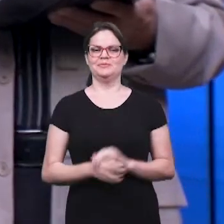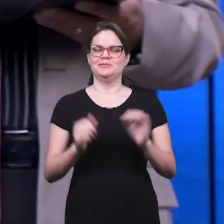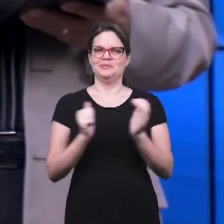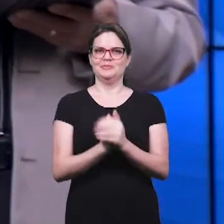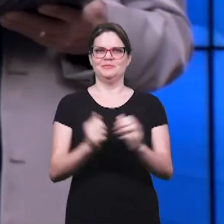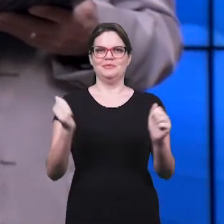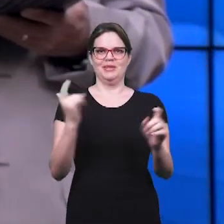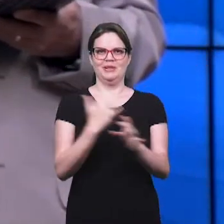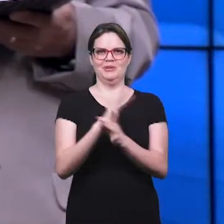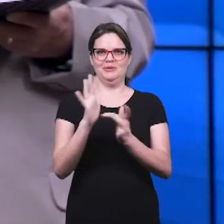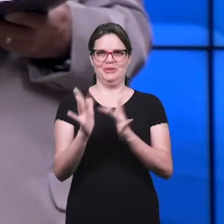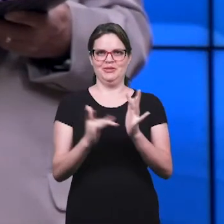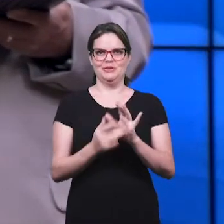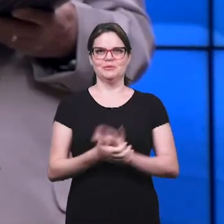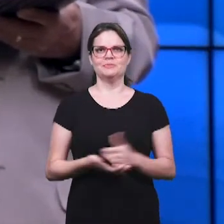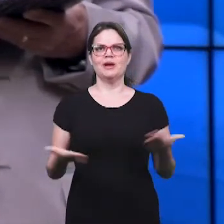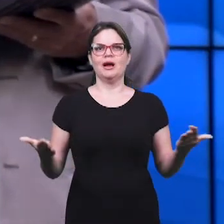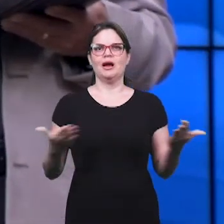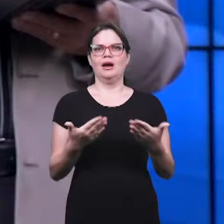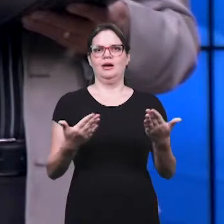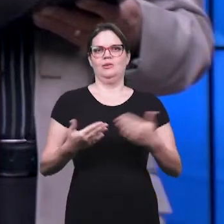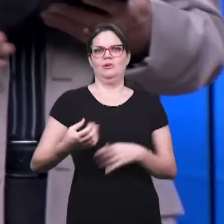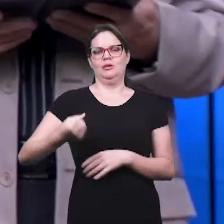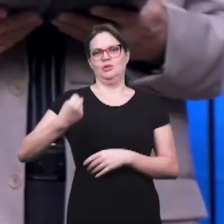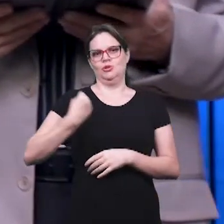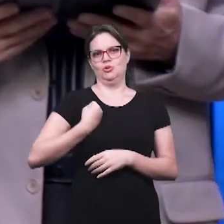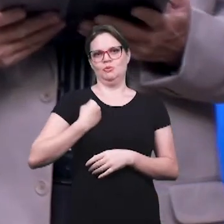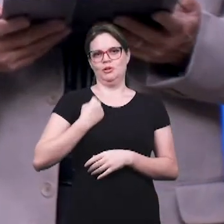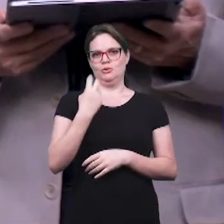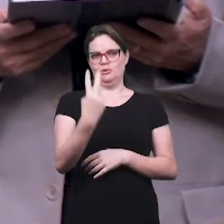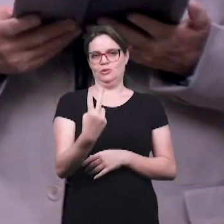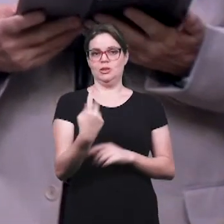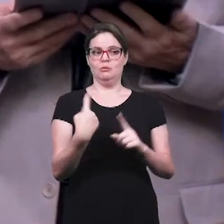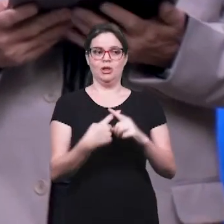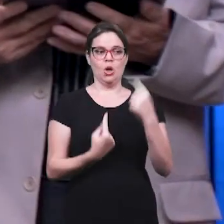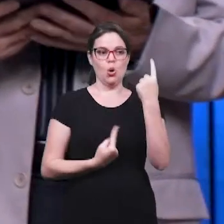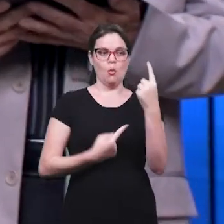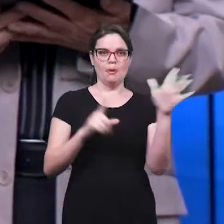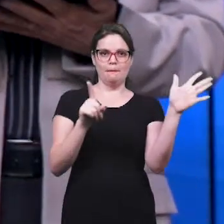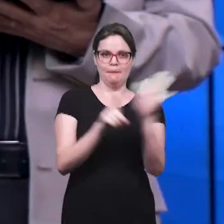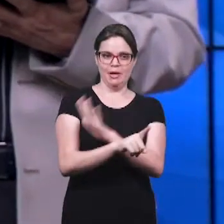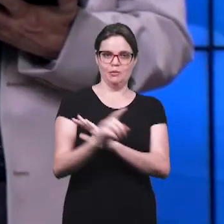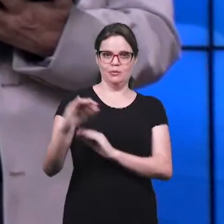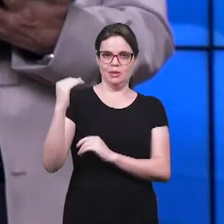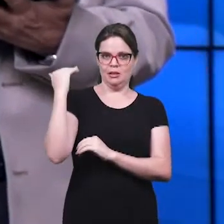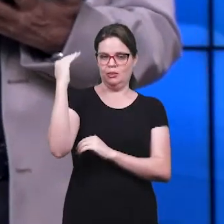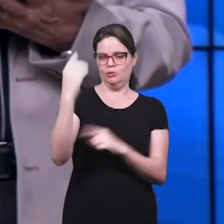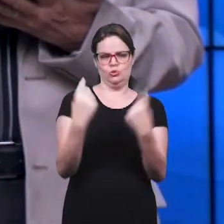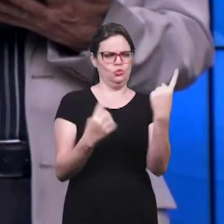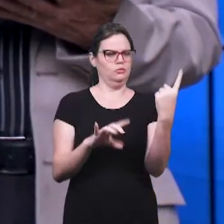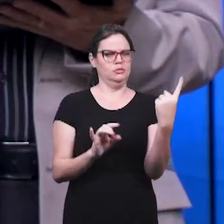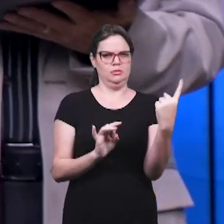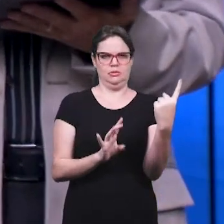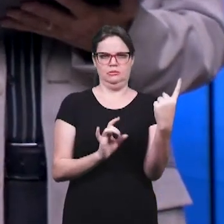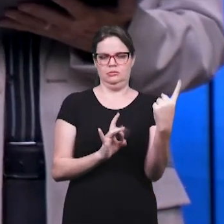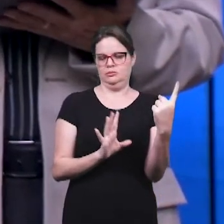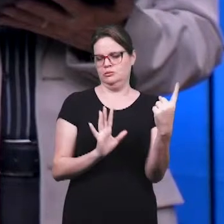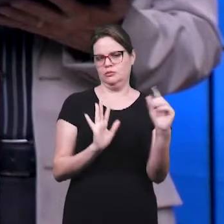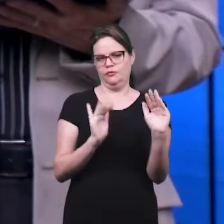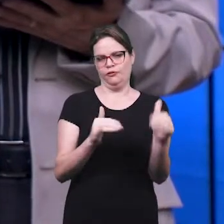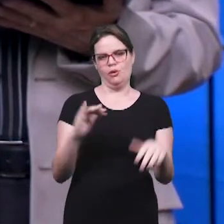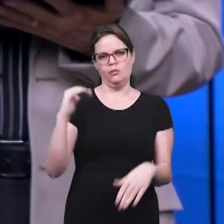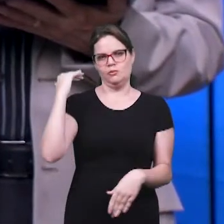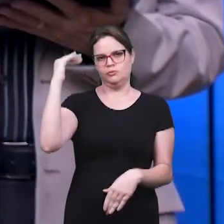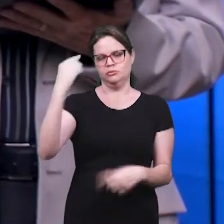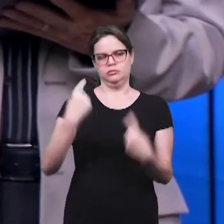agora a nossa pergunta número 2, já que nós tivemos somente uma pergunta para a escola bíblica destinada aos adultos,